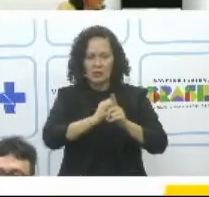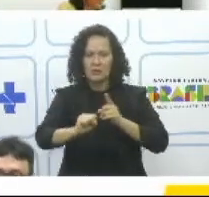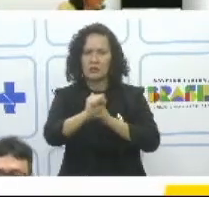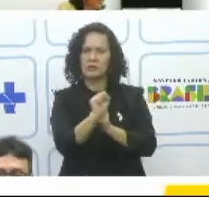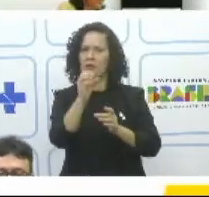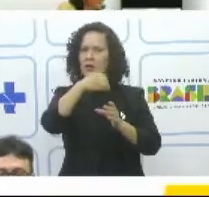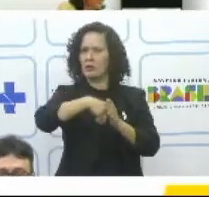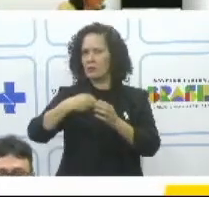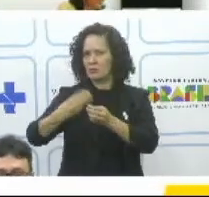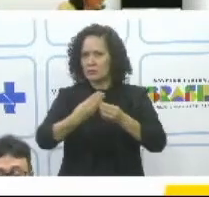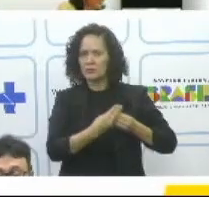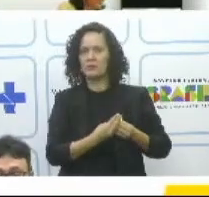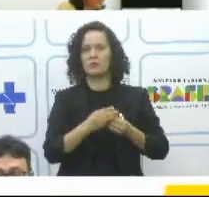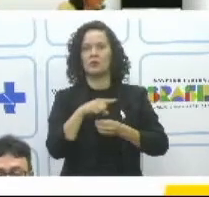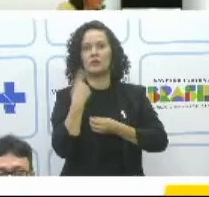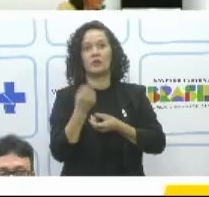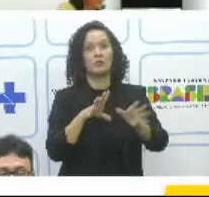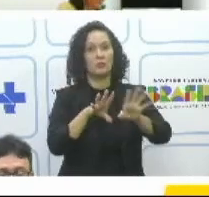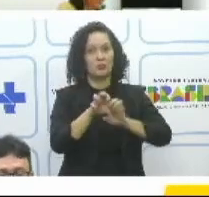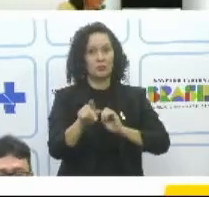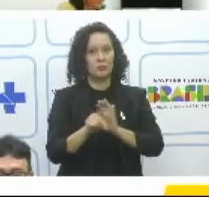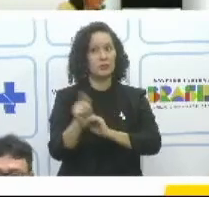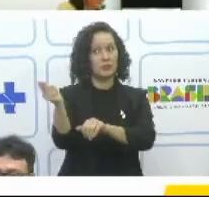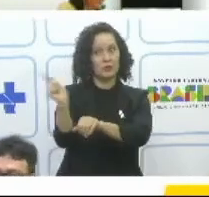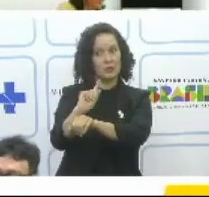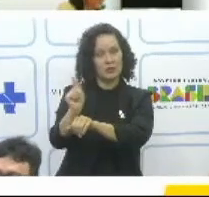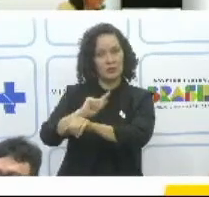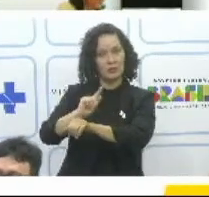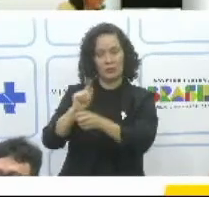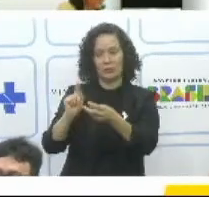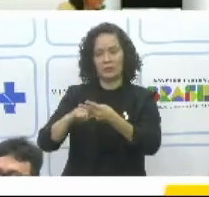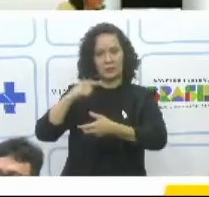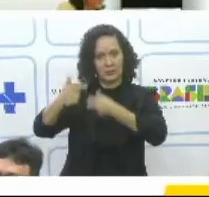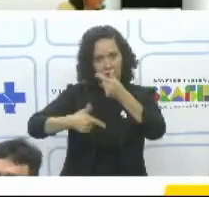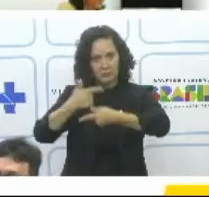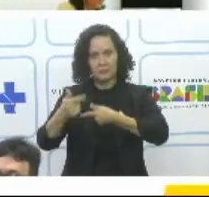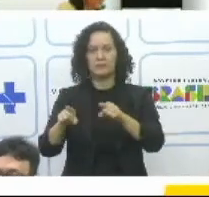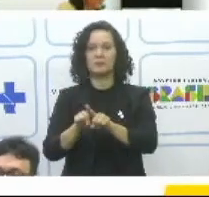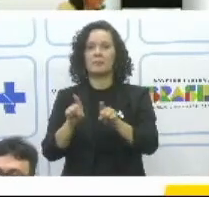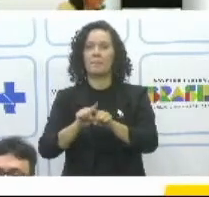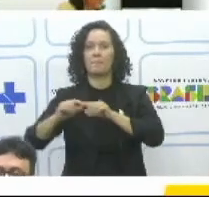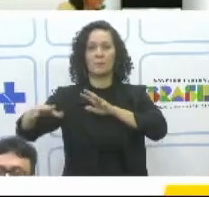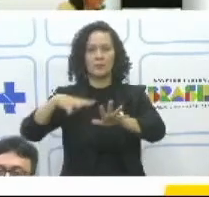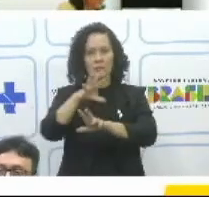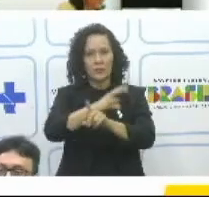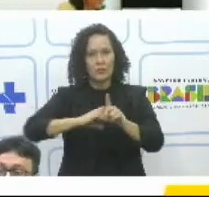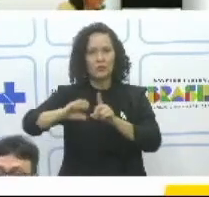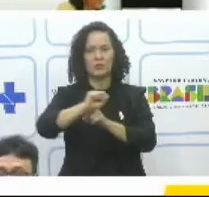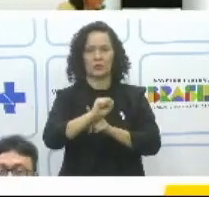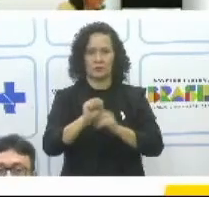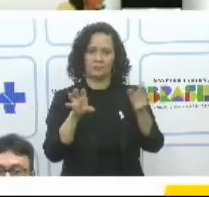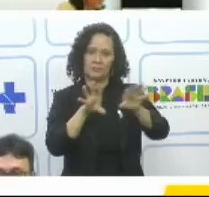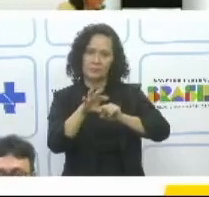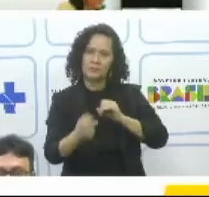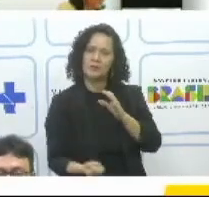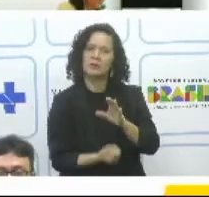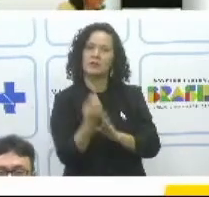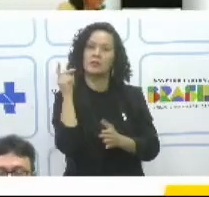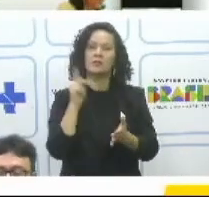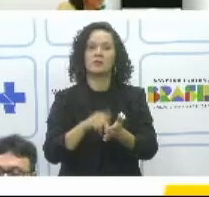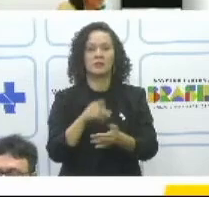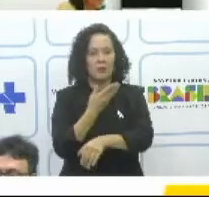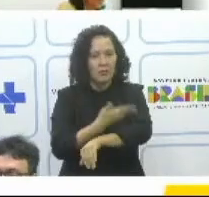dentro do território, que a gente vai fazer uma formação de gestores, trabalhadores e movimentos sociais, né, para a implementação